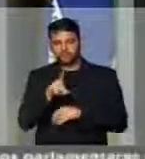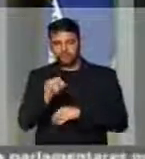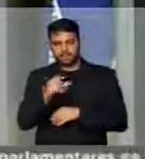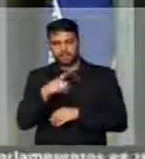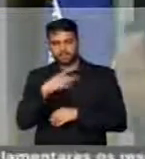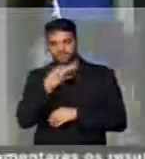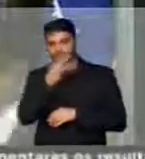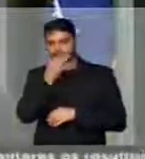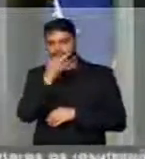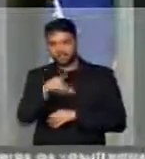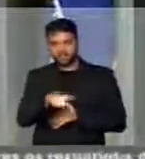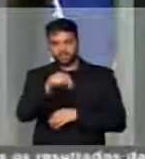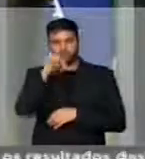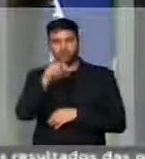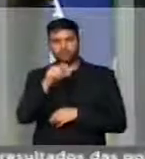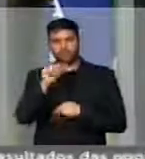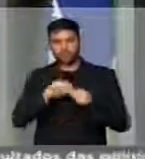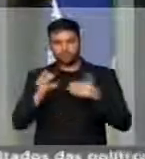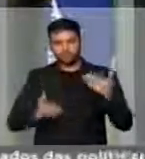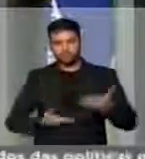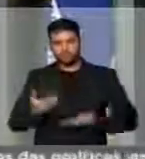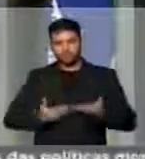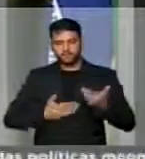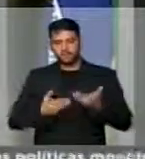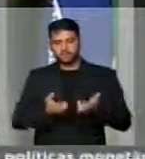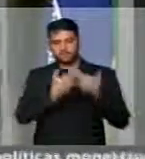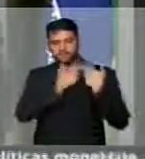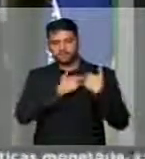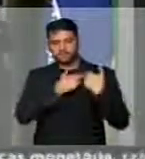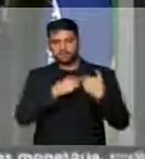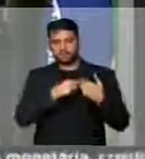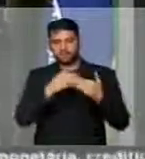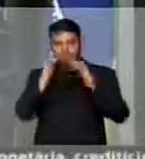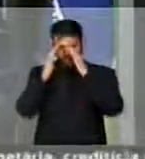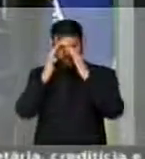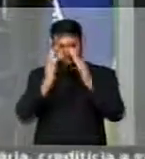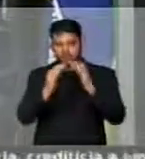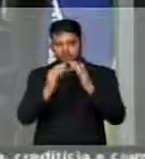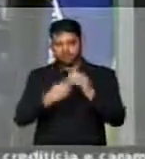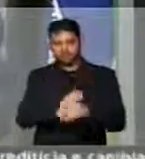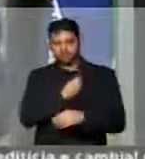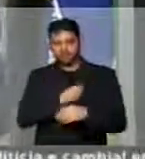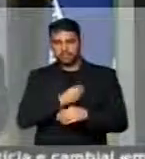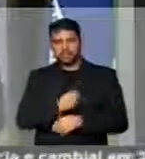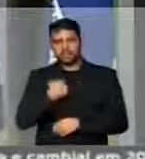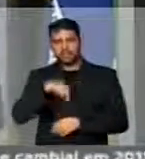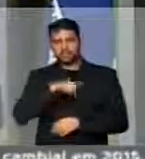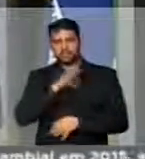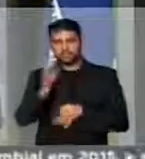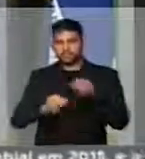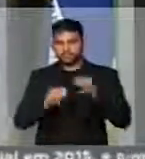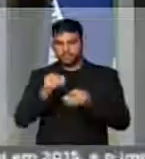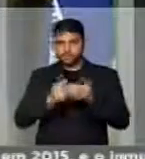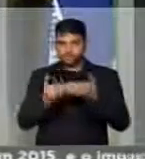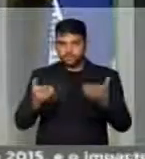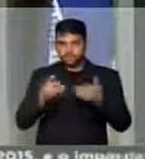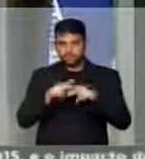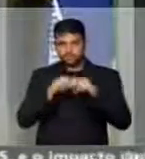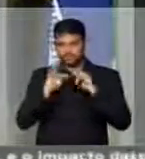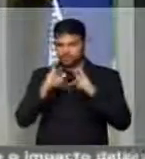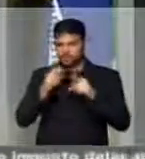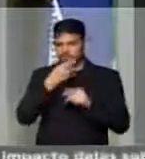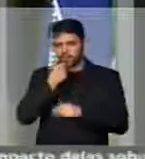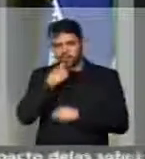à indicação, às funções, às tarefas e ao respeito que se deve ter ao nosso judiciário. Por tudo